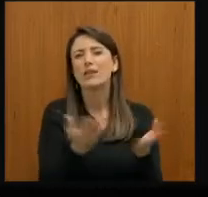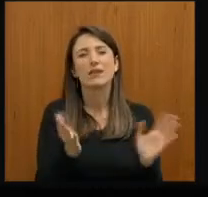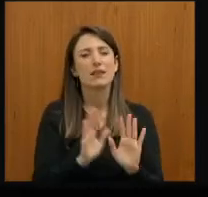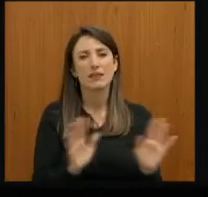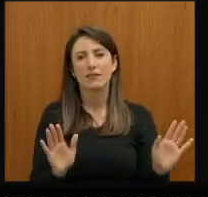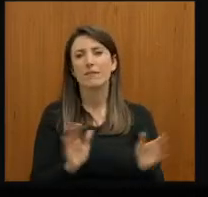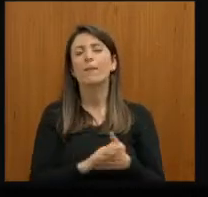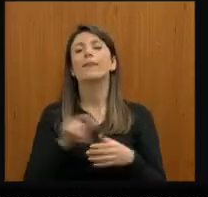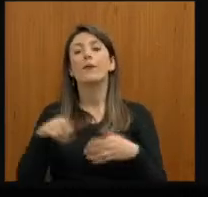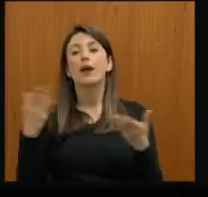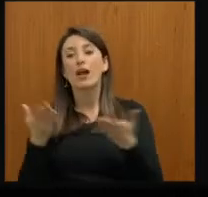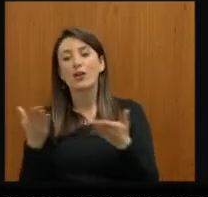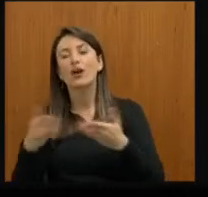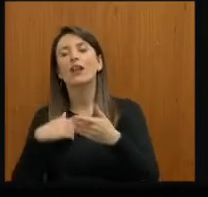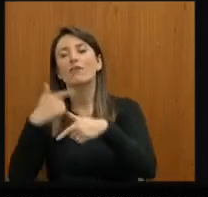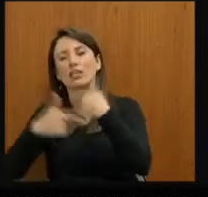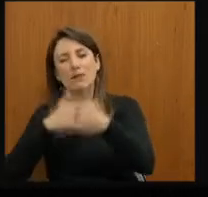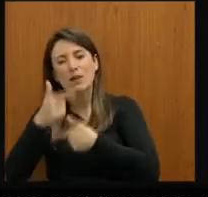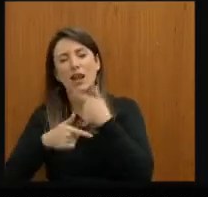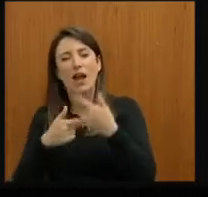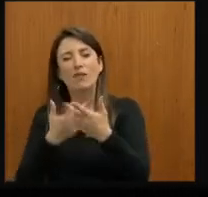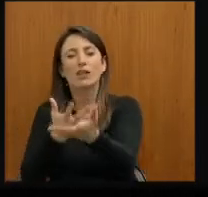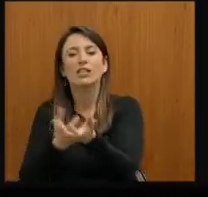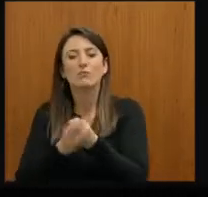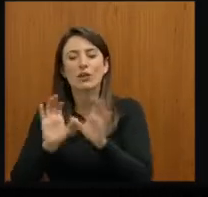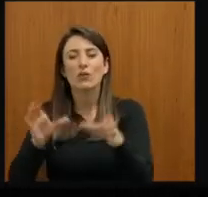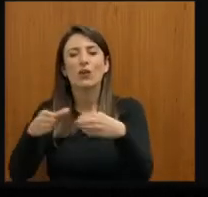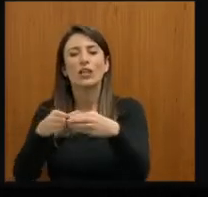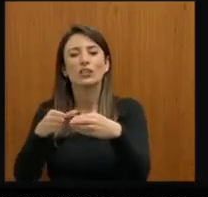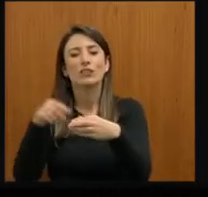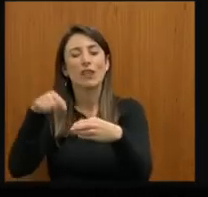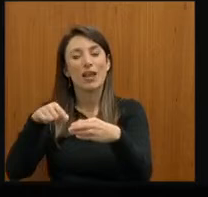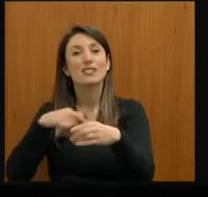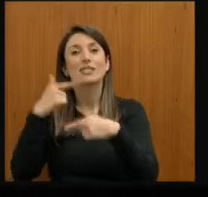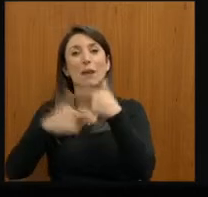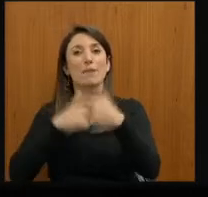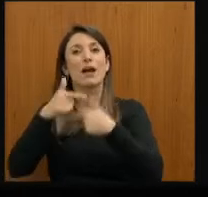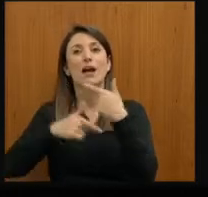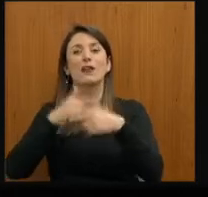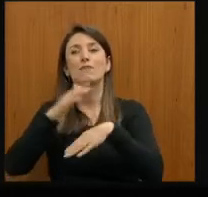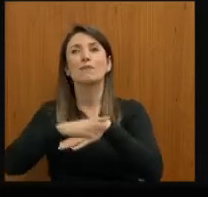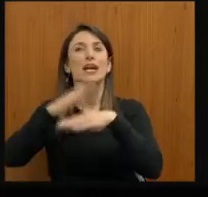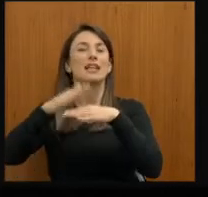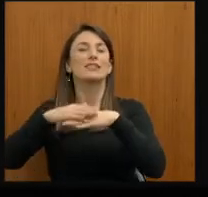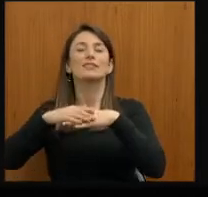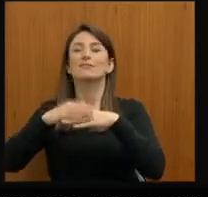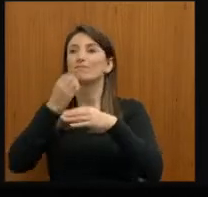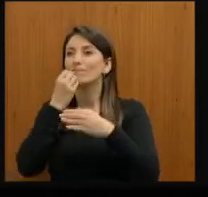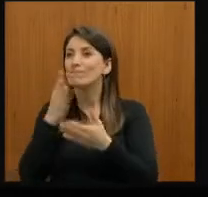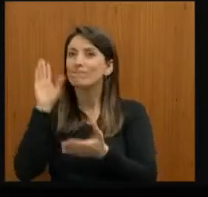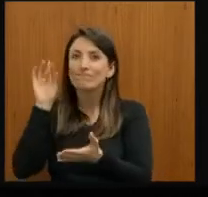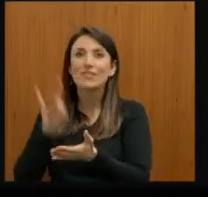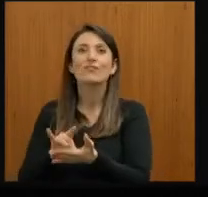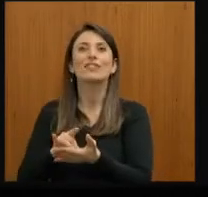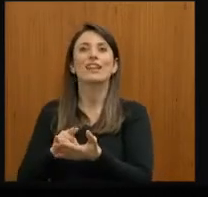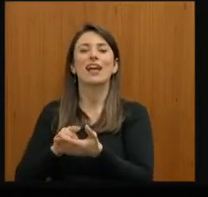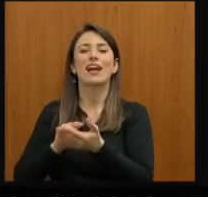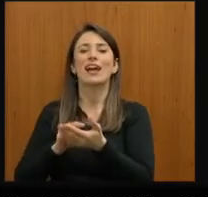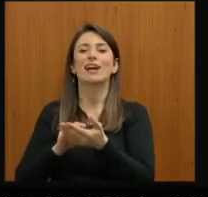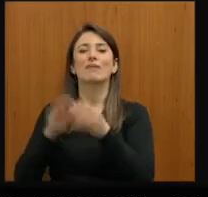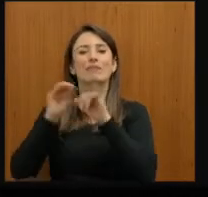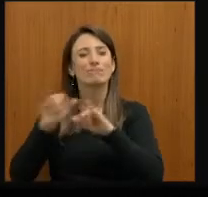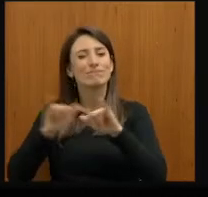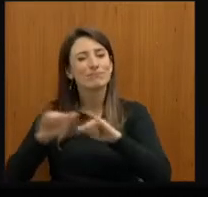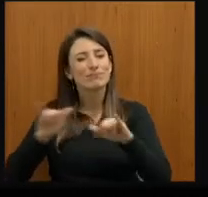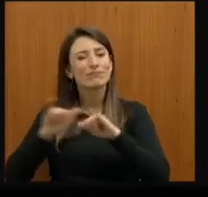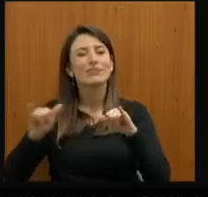ela um trabalho muito mais eficazes mas a grandioso aí é Em relação à a violência doméstica